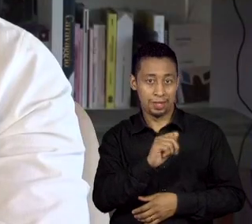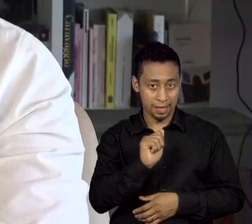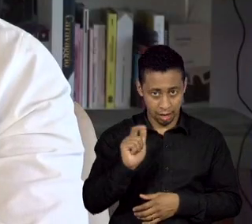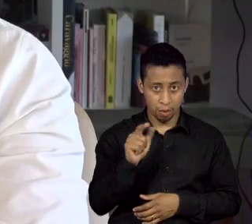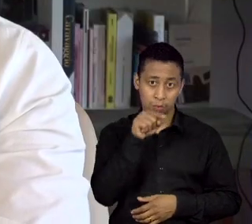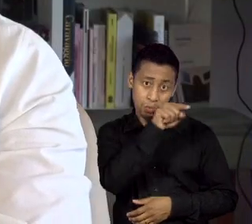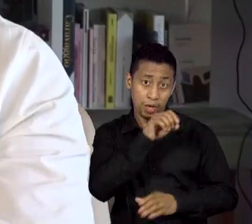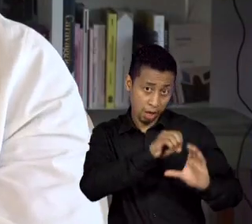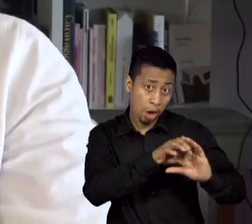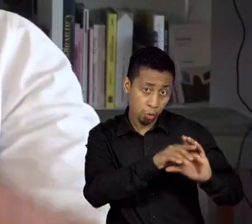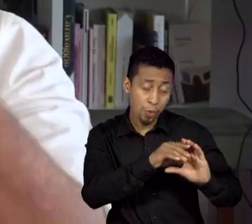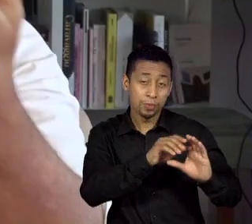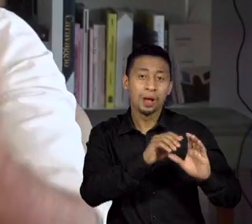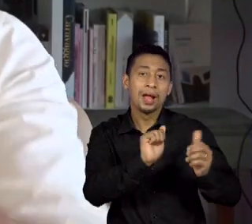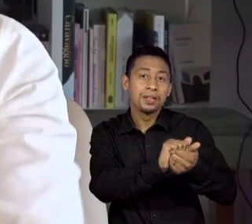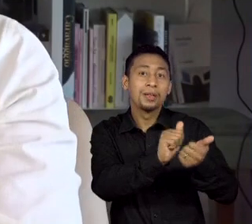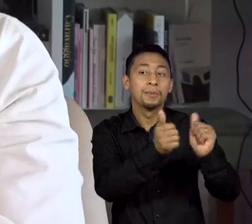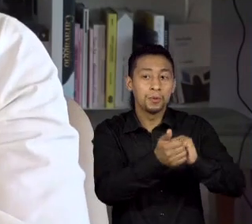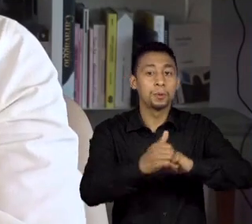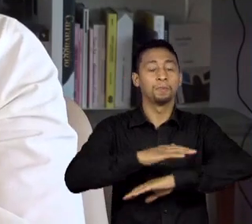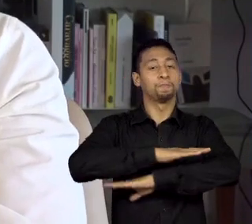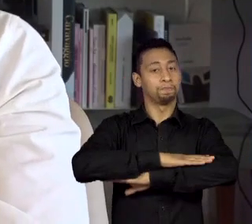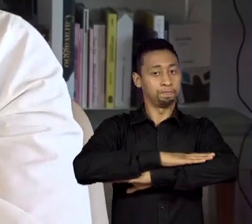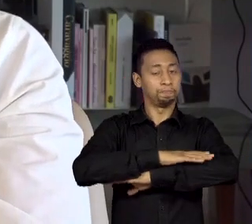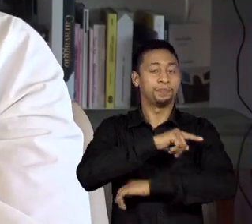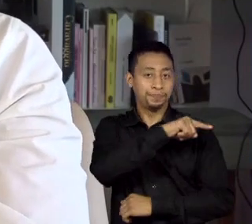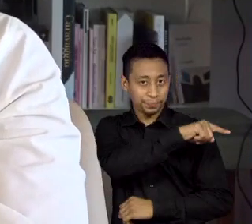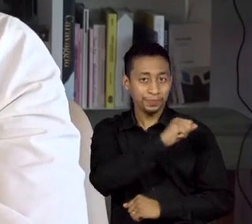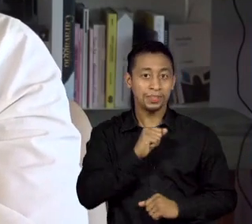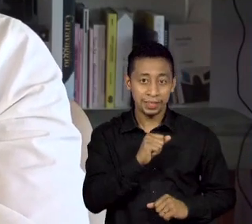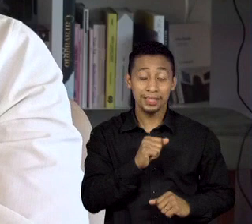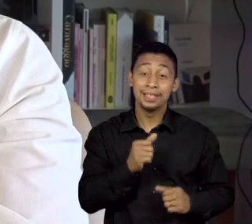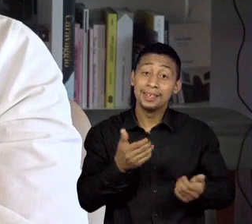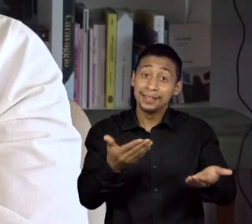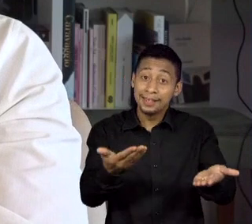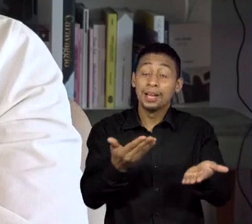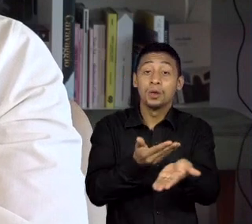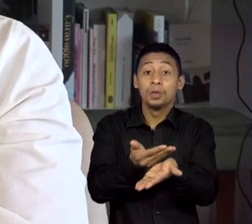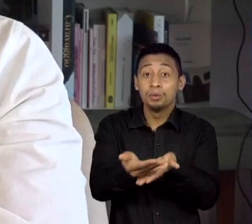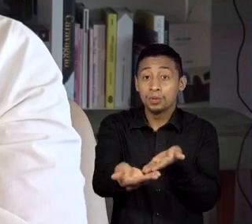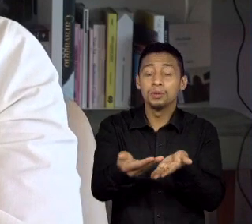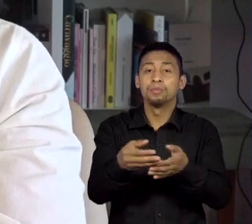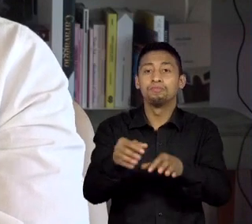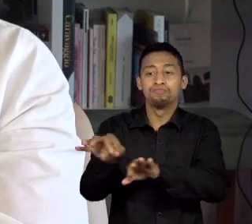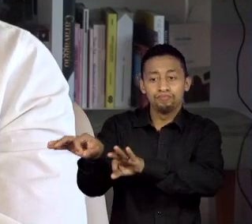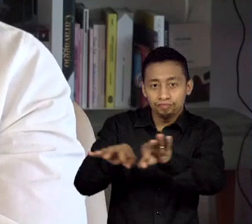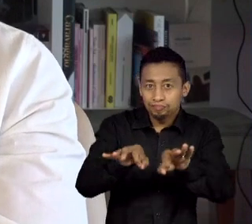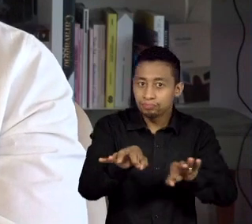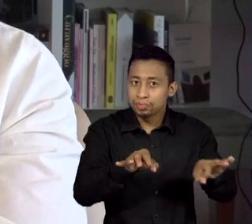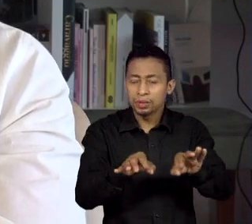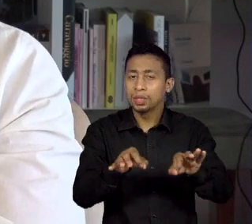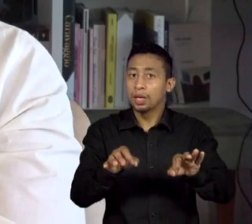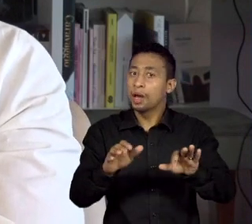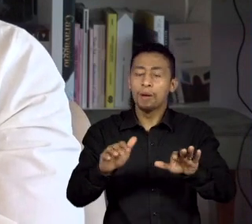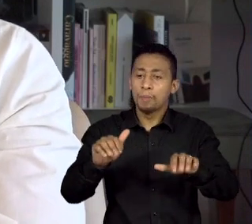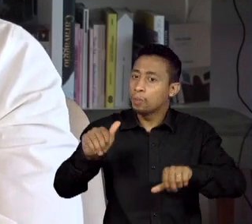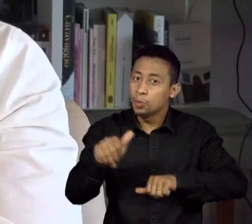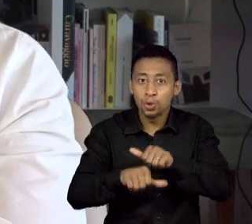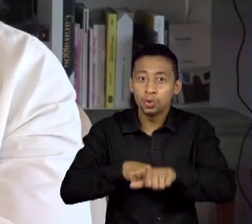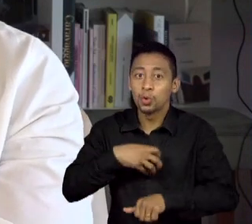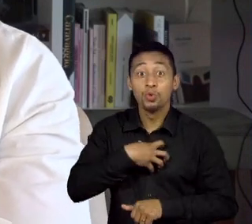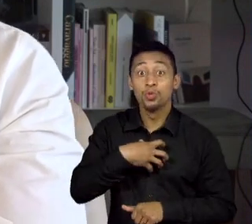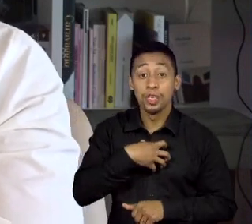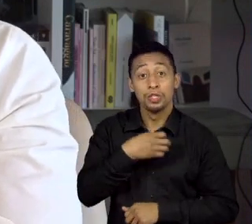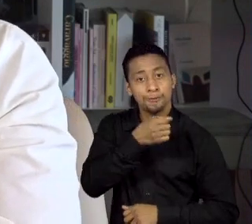mesma edição. E aí isso deu lugar a toda uma discussão sobre jornalismo, isenção de jornalismo, se